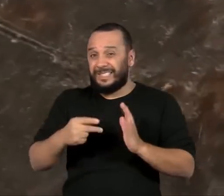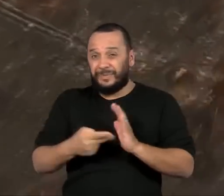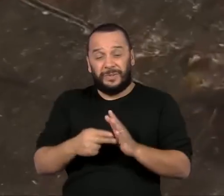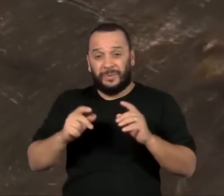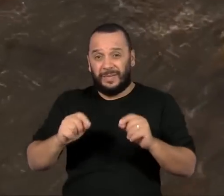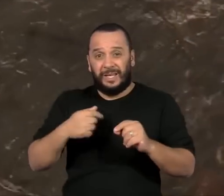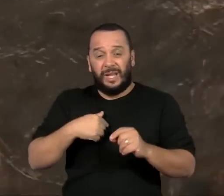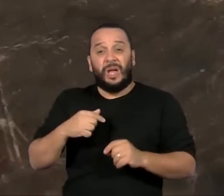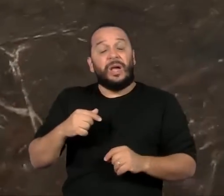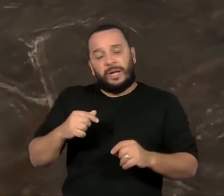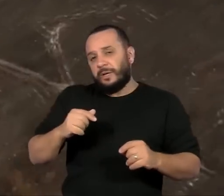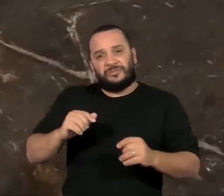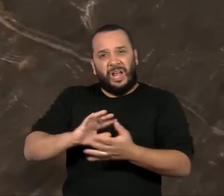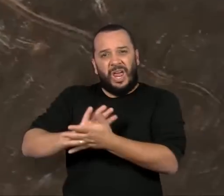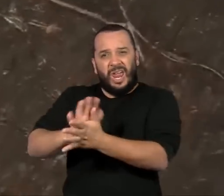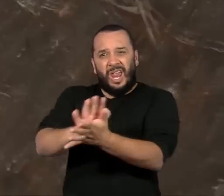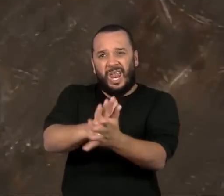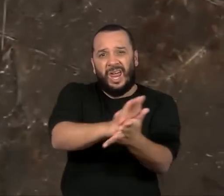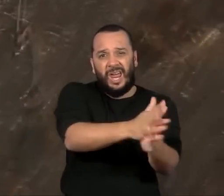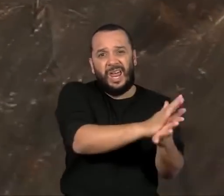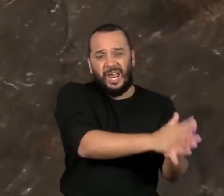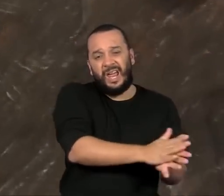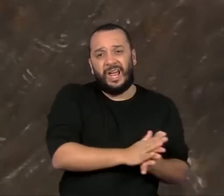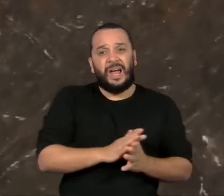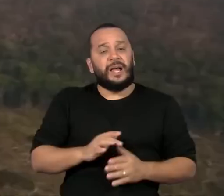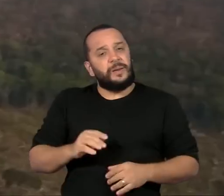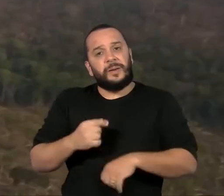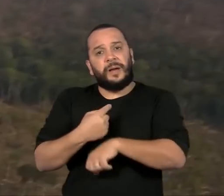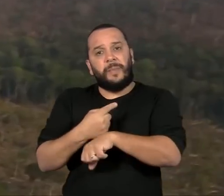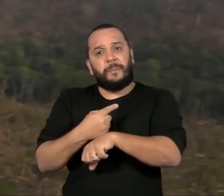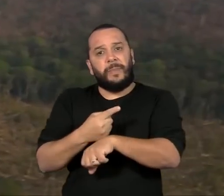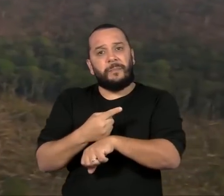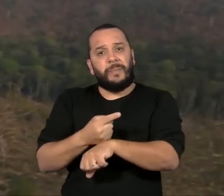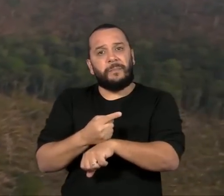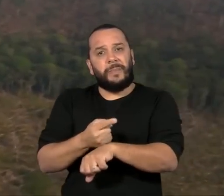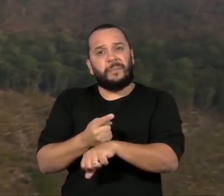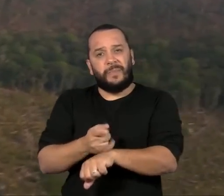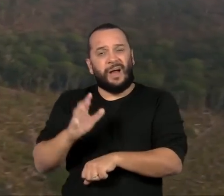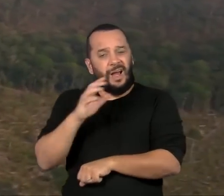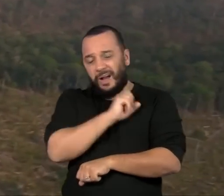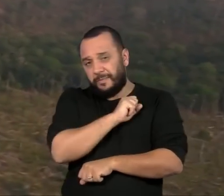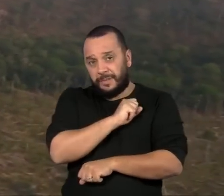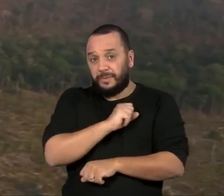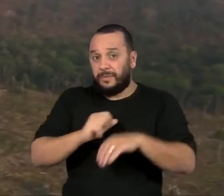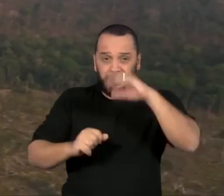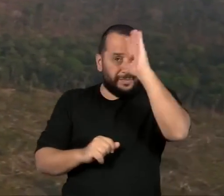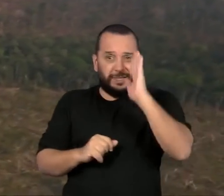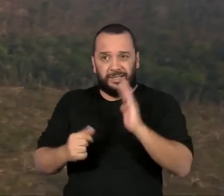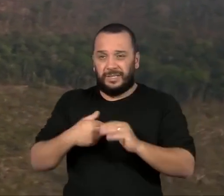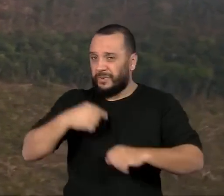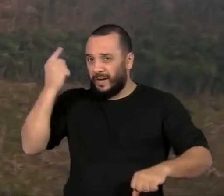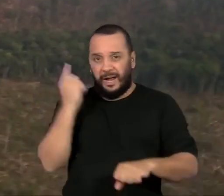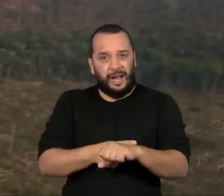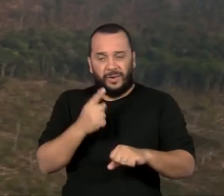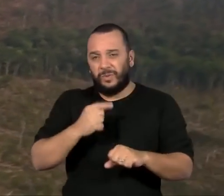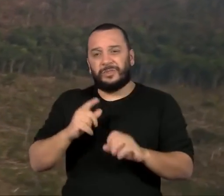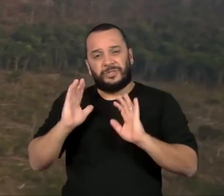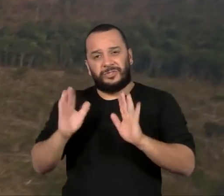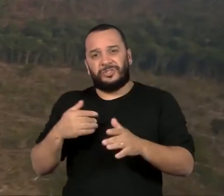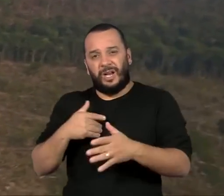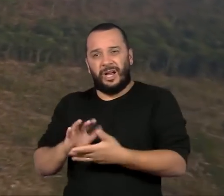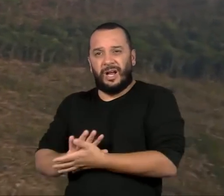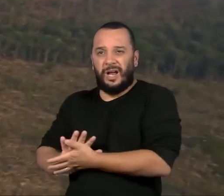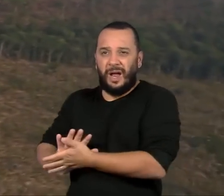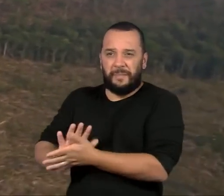O Brasil, país megadiverso, registrou a maior destruição. É o que revela nova pesquisa da